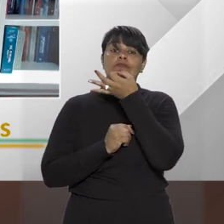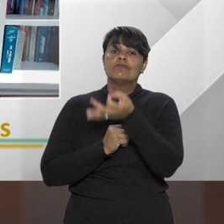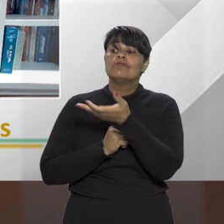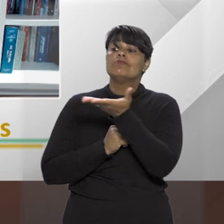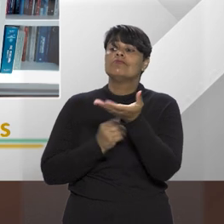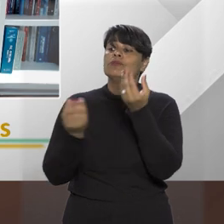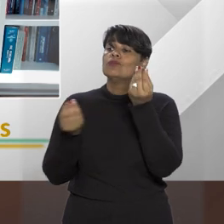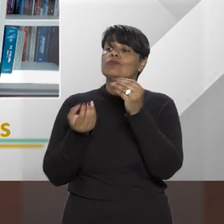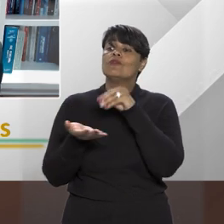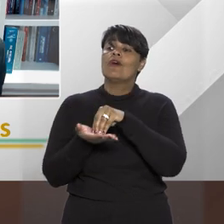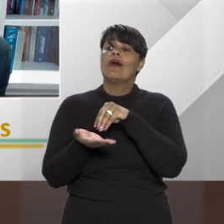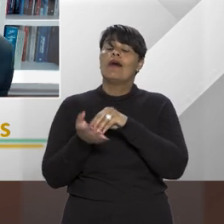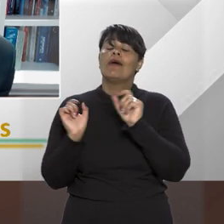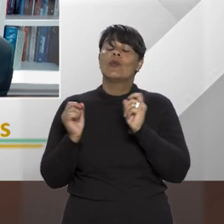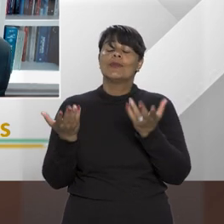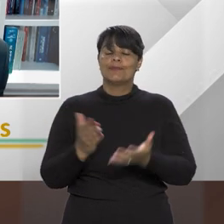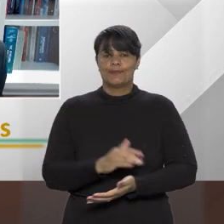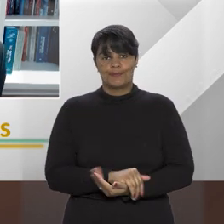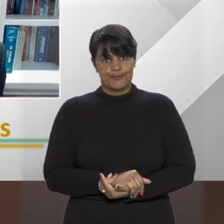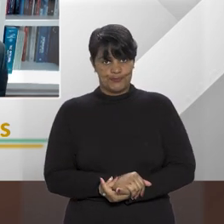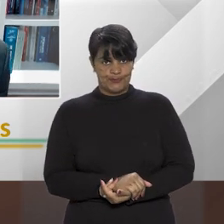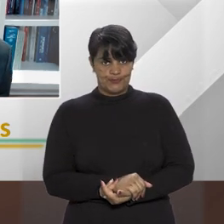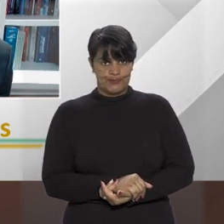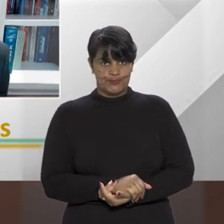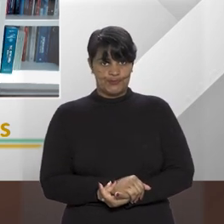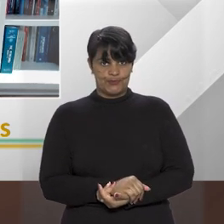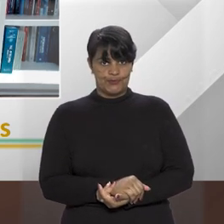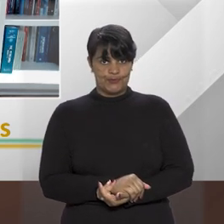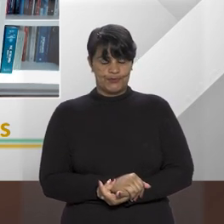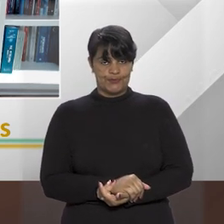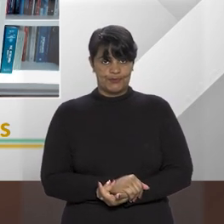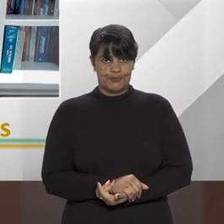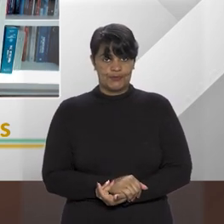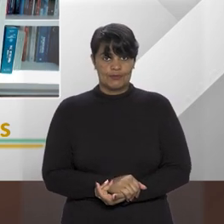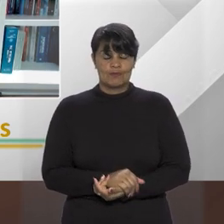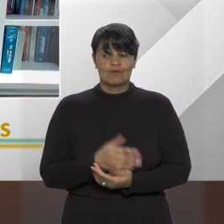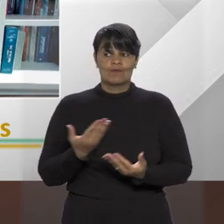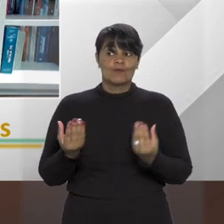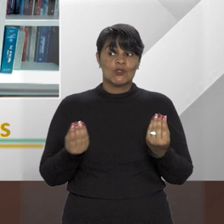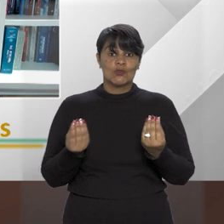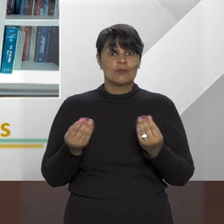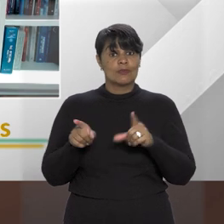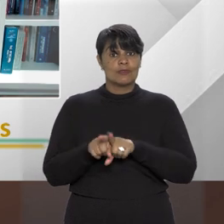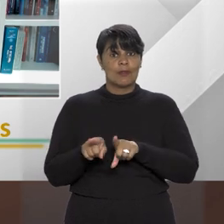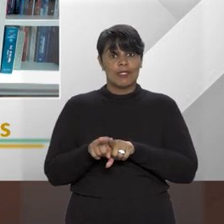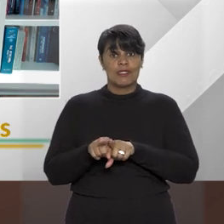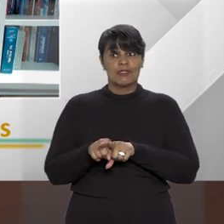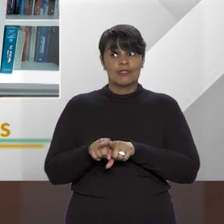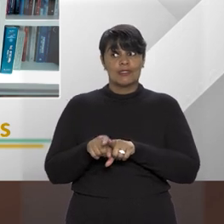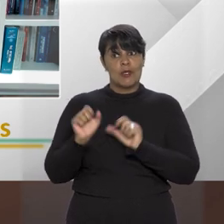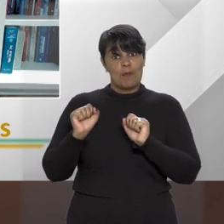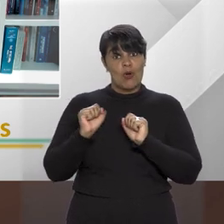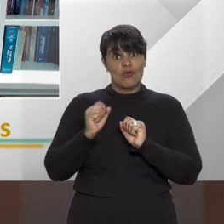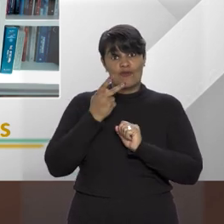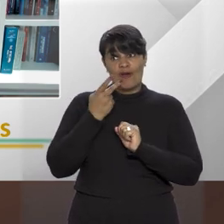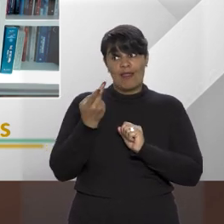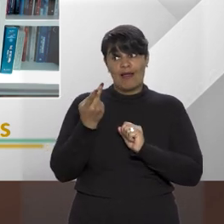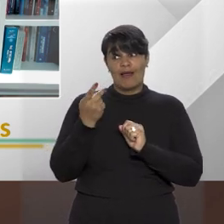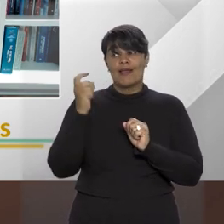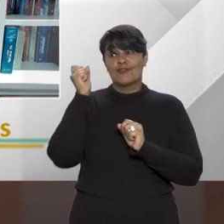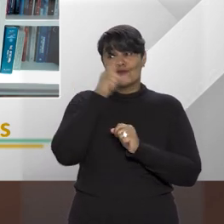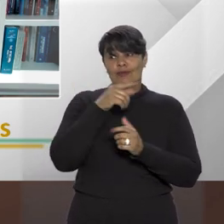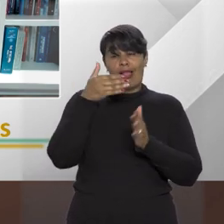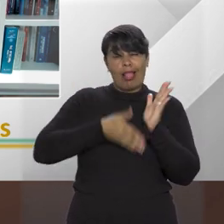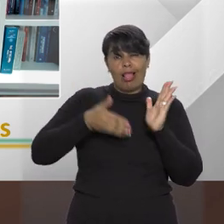no Brasil, e por favor também sobre os gargalos, né? O que que impede disso acontecer? O professor Márcio citou, a fase